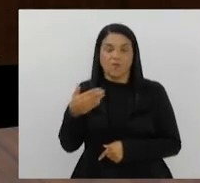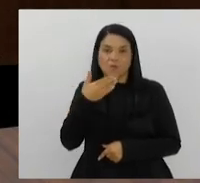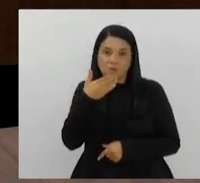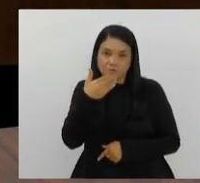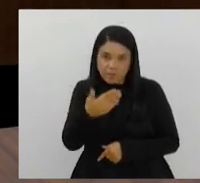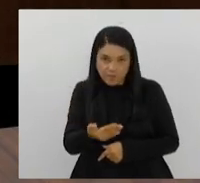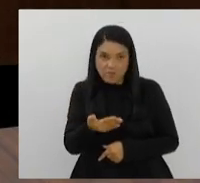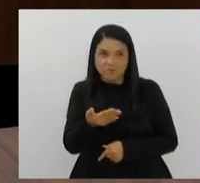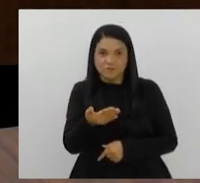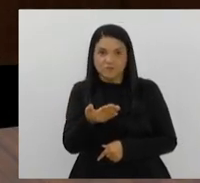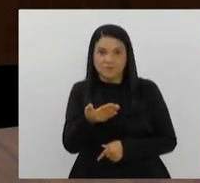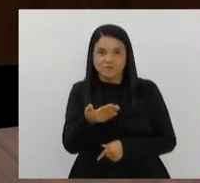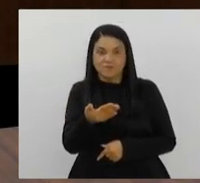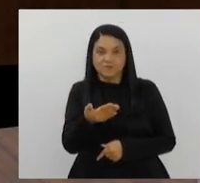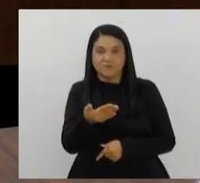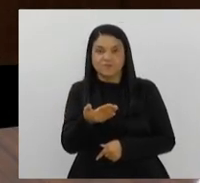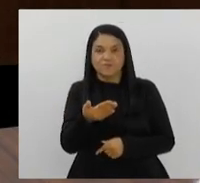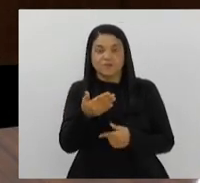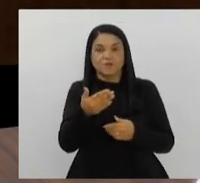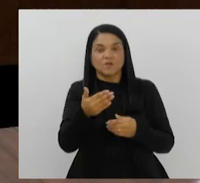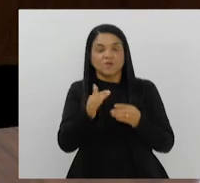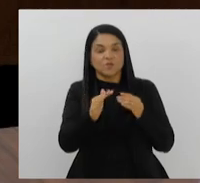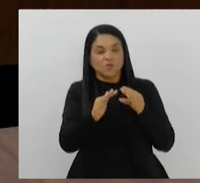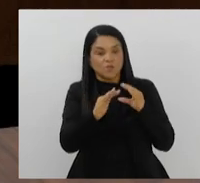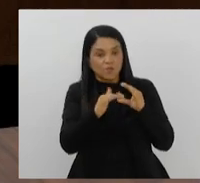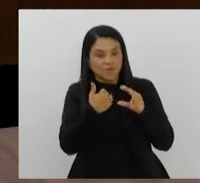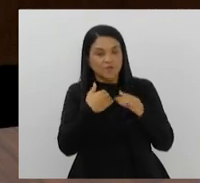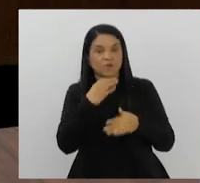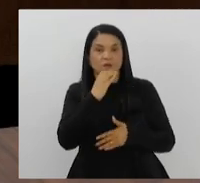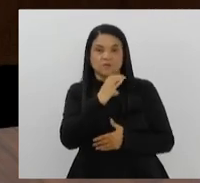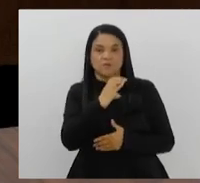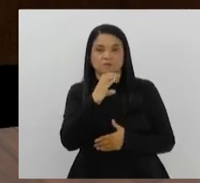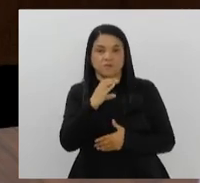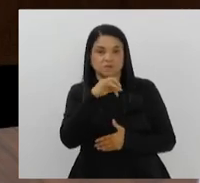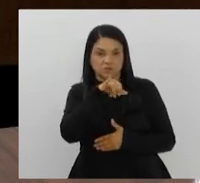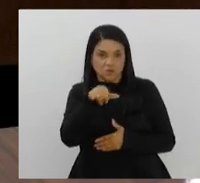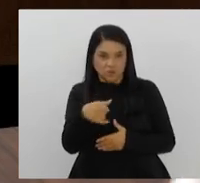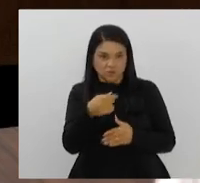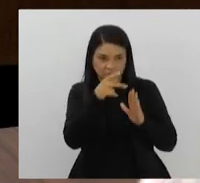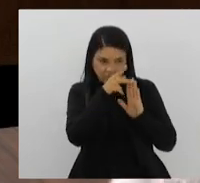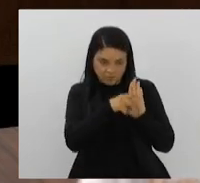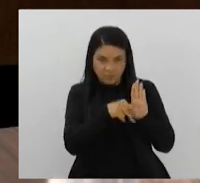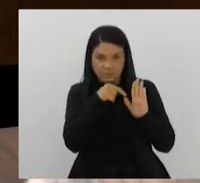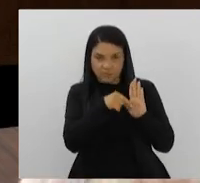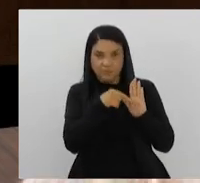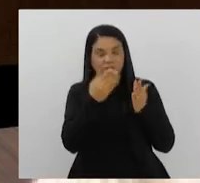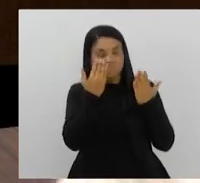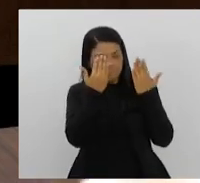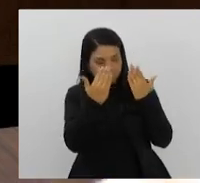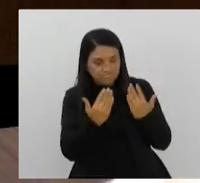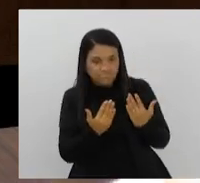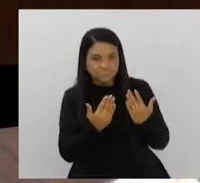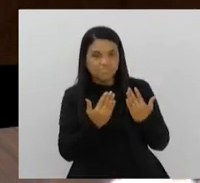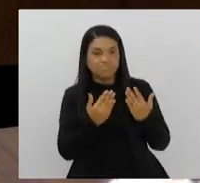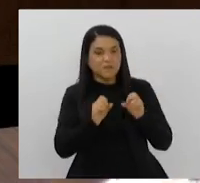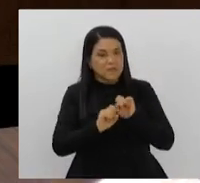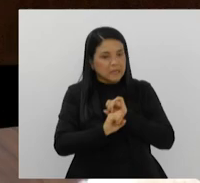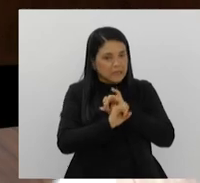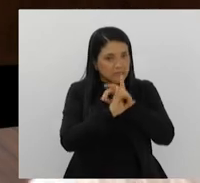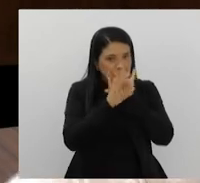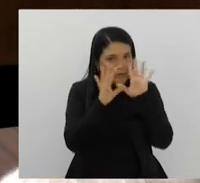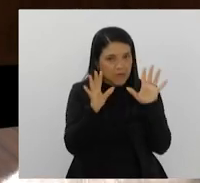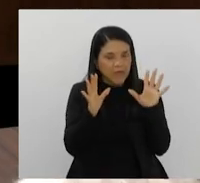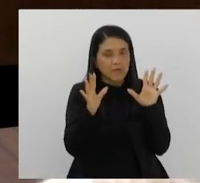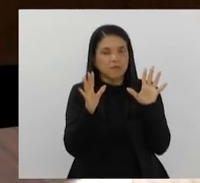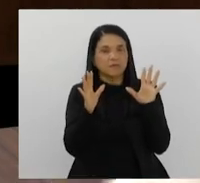Vossa Excelência o envio do mesmo à CCJ para verificar a hipótese clara e